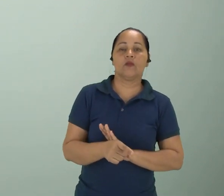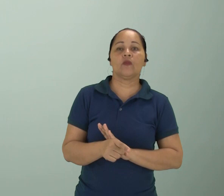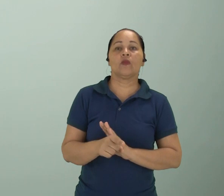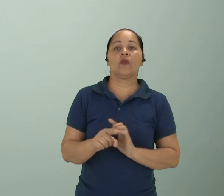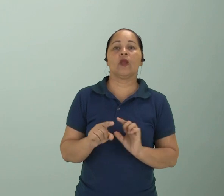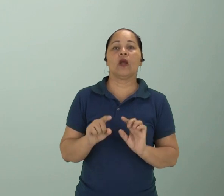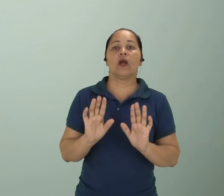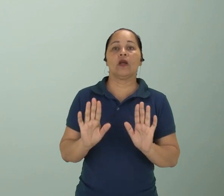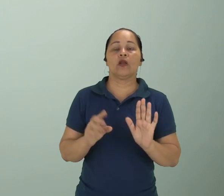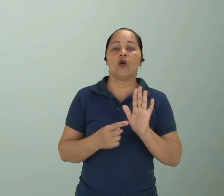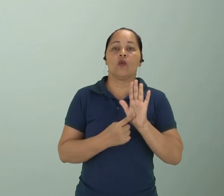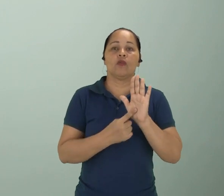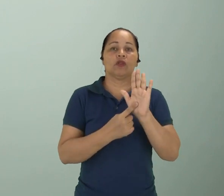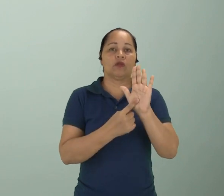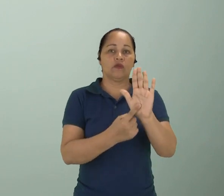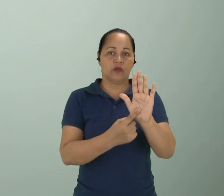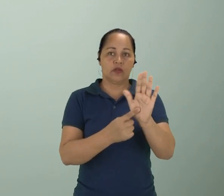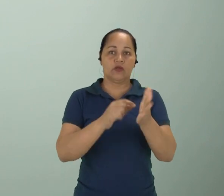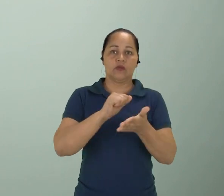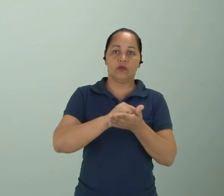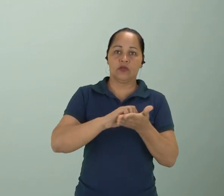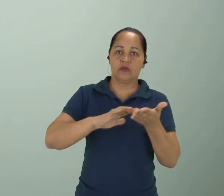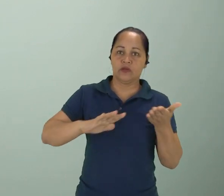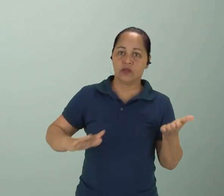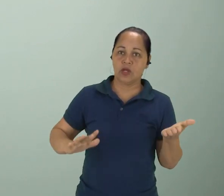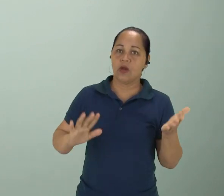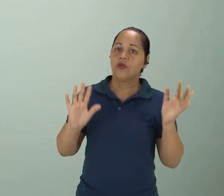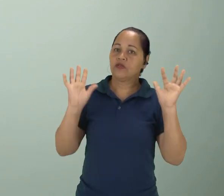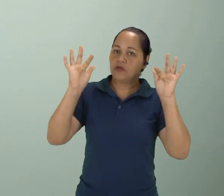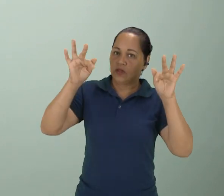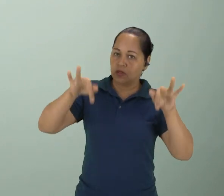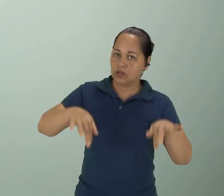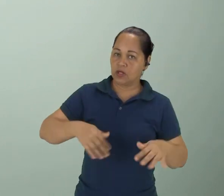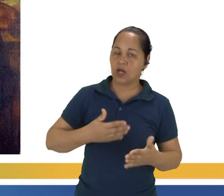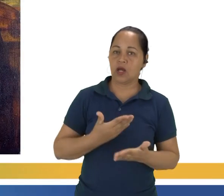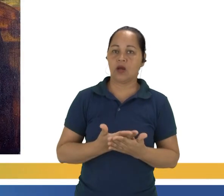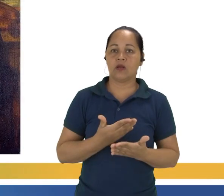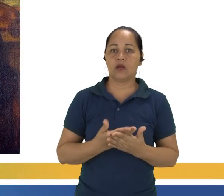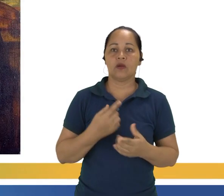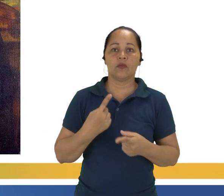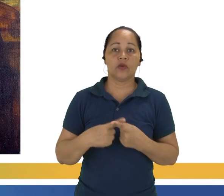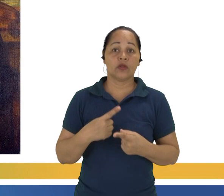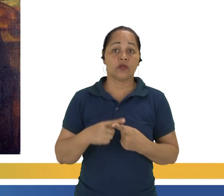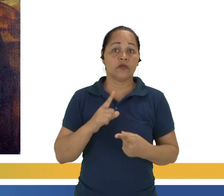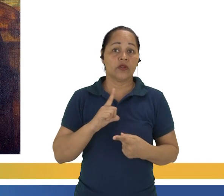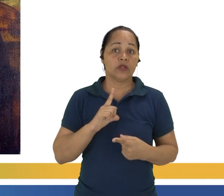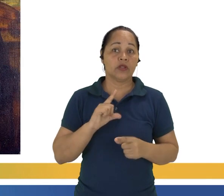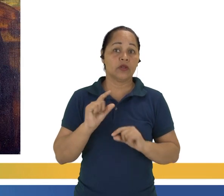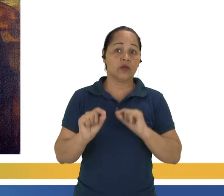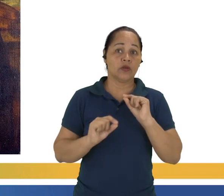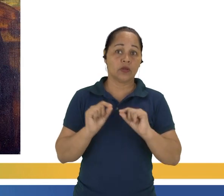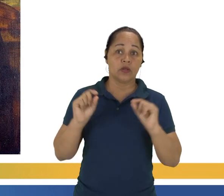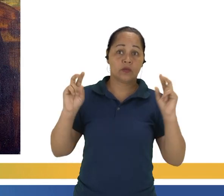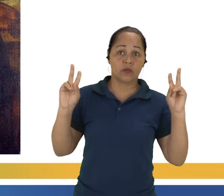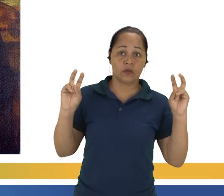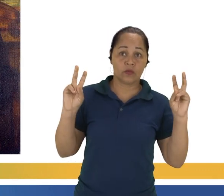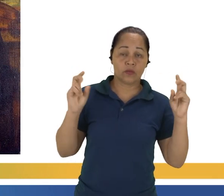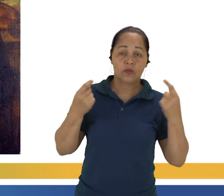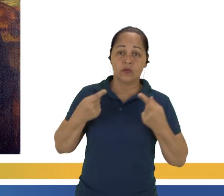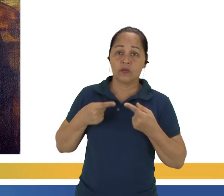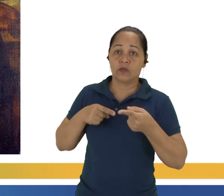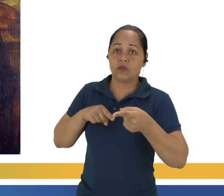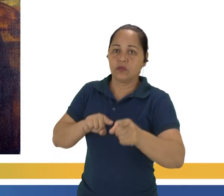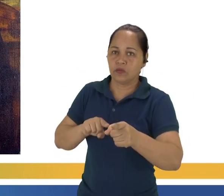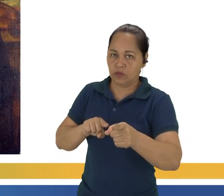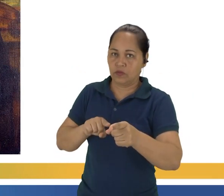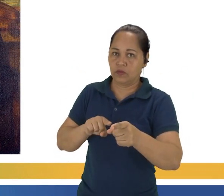né eu trouxe para vocês uma atividade para finalizar nossa aula que nós temos uma próxima aula a gente ainda vai falar sobre os desafios éticos contemporâneos